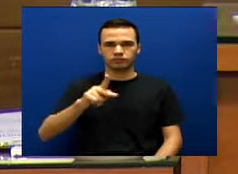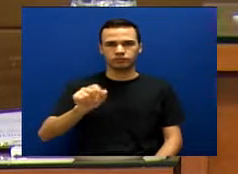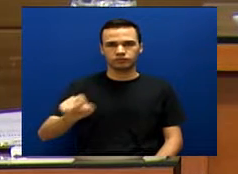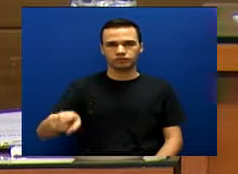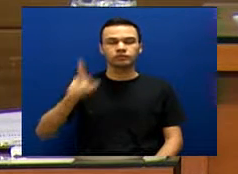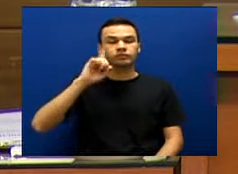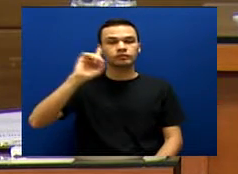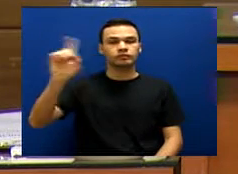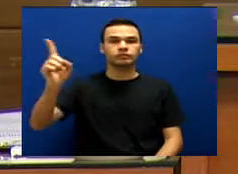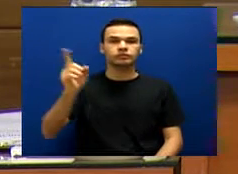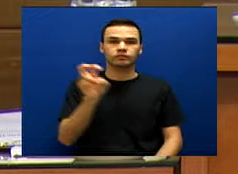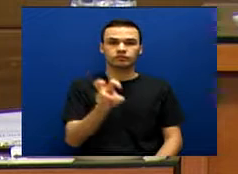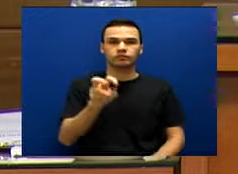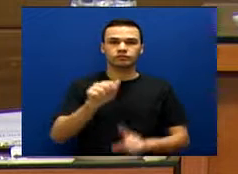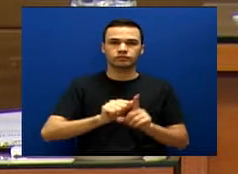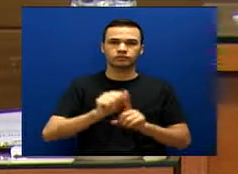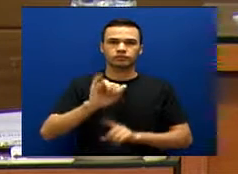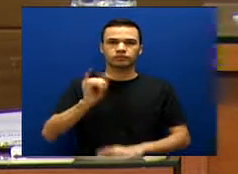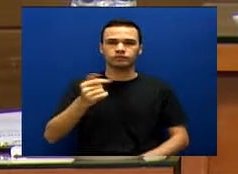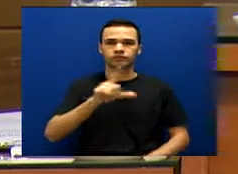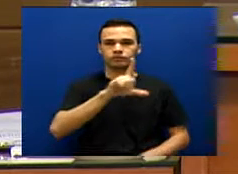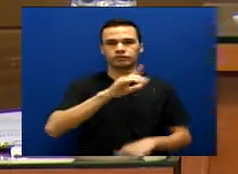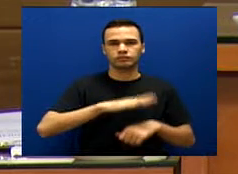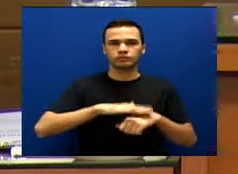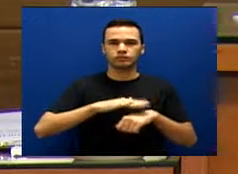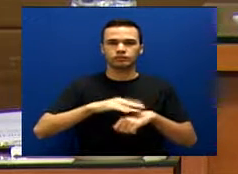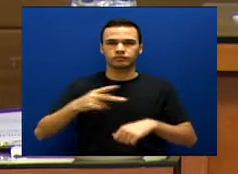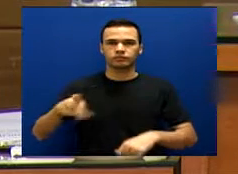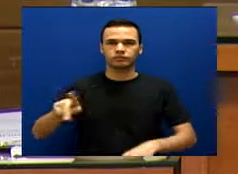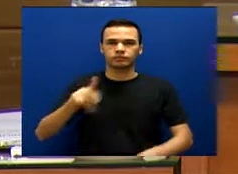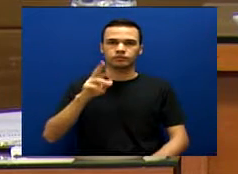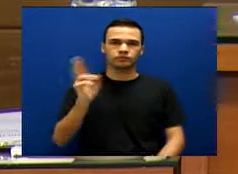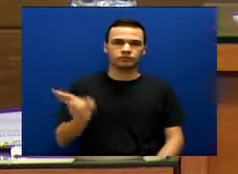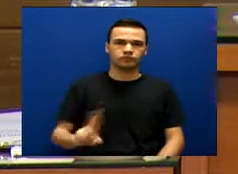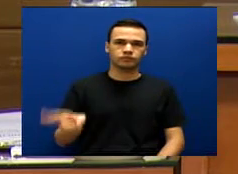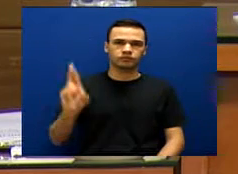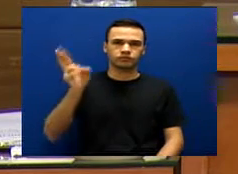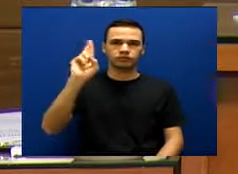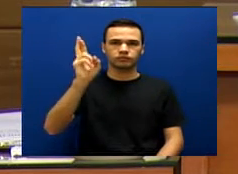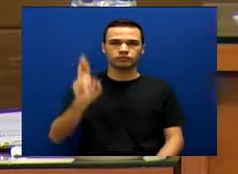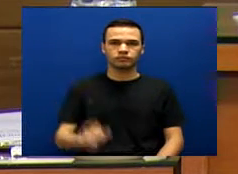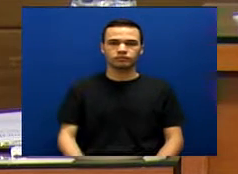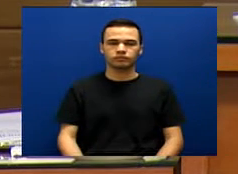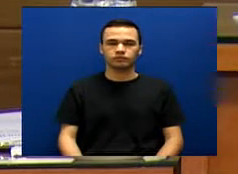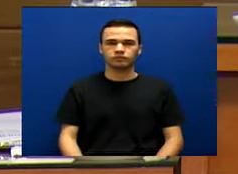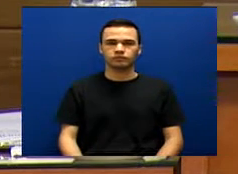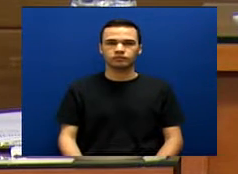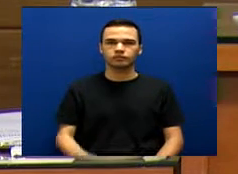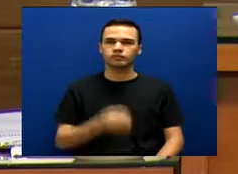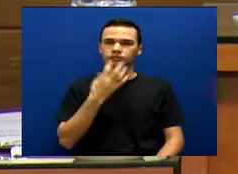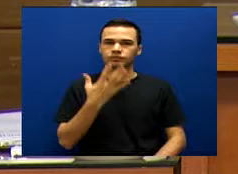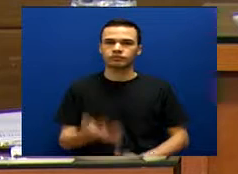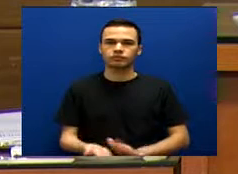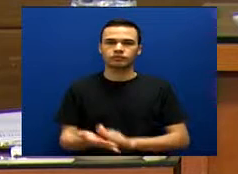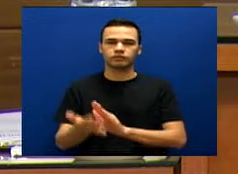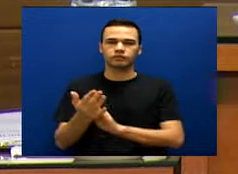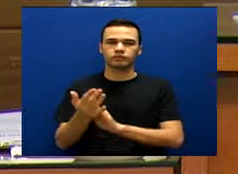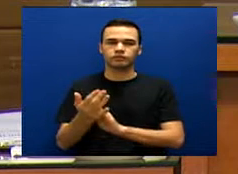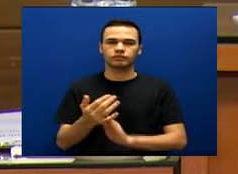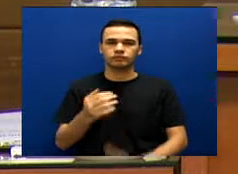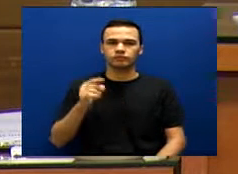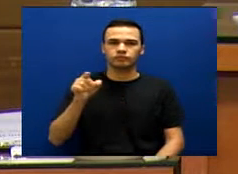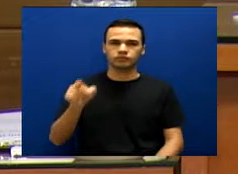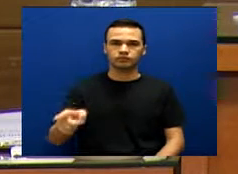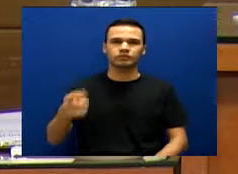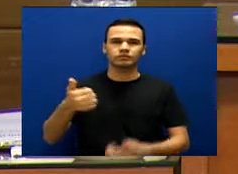Lima, ocorrido no dia 5 de julho. Votos, vereador Rodrigo Manga. Votos de congratulações